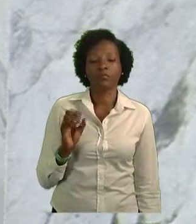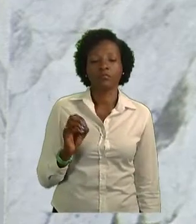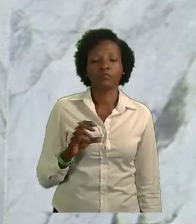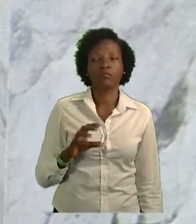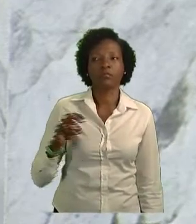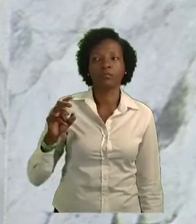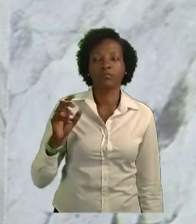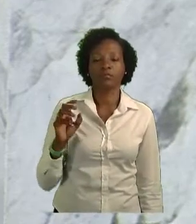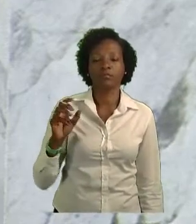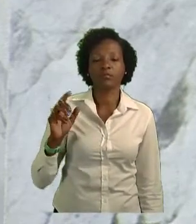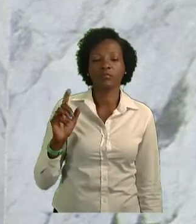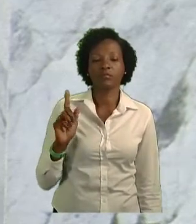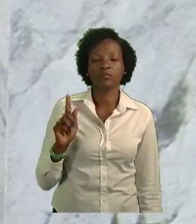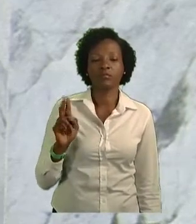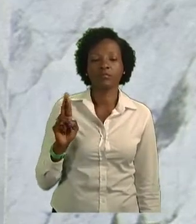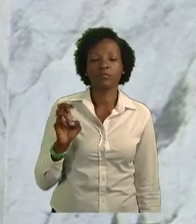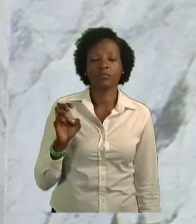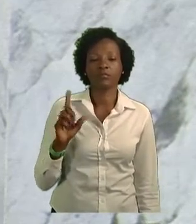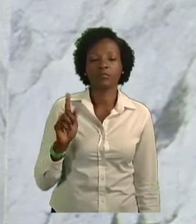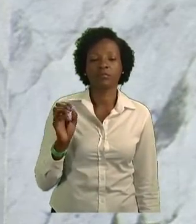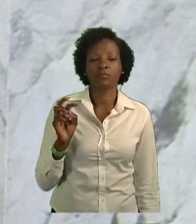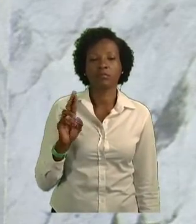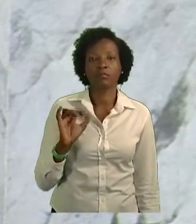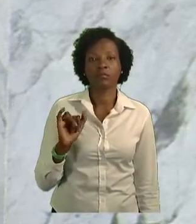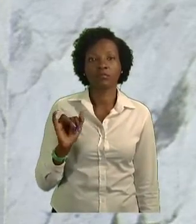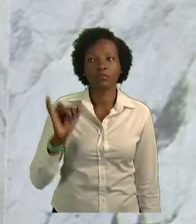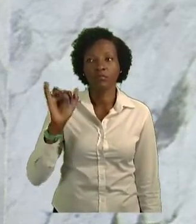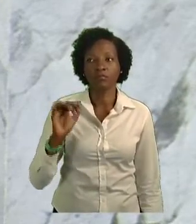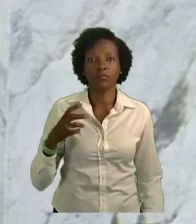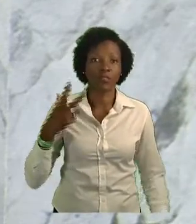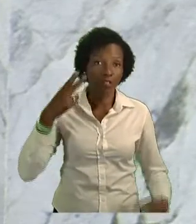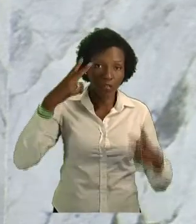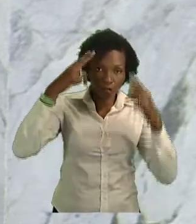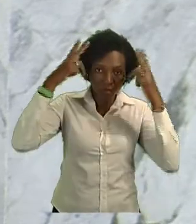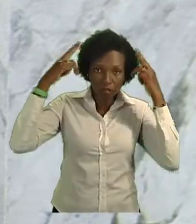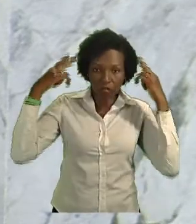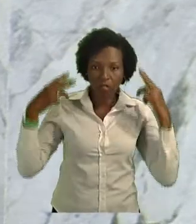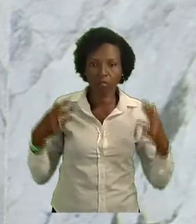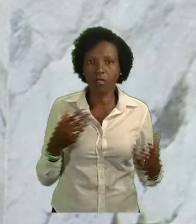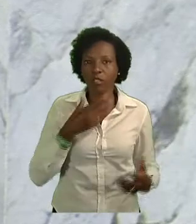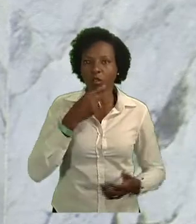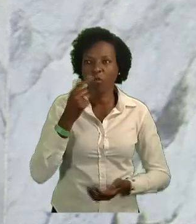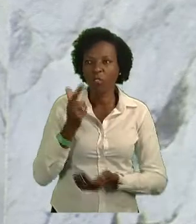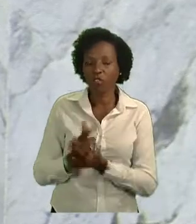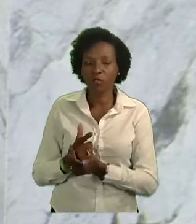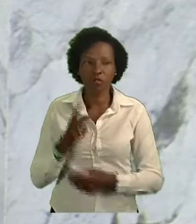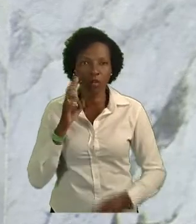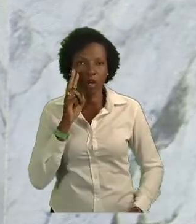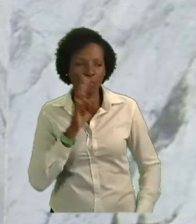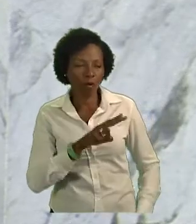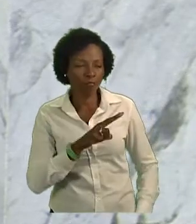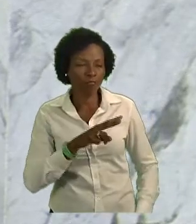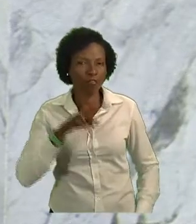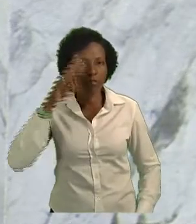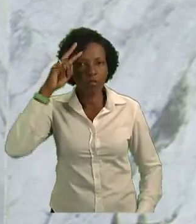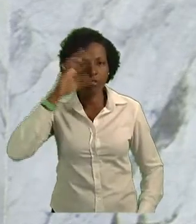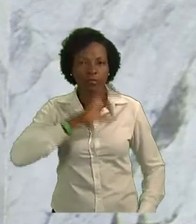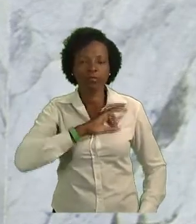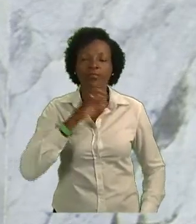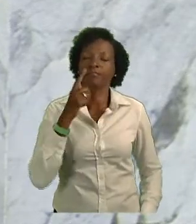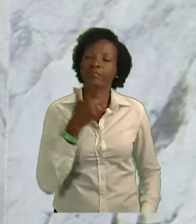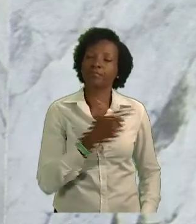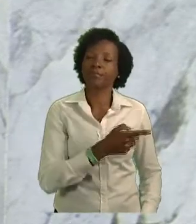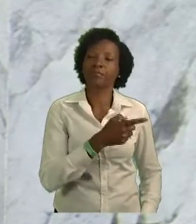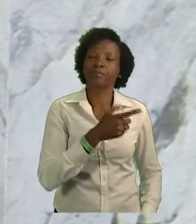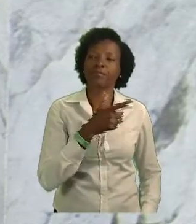o cabelo uma barbearia quando foi reconhecido por homens armados que assaltaram um estabelecimento e foi morto policial de 32